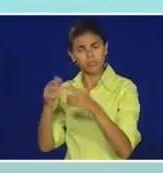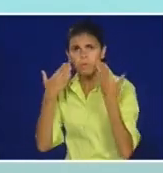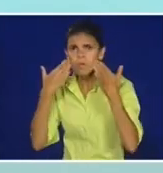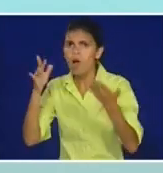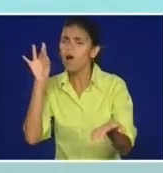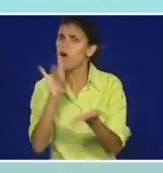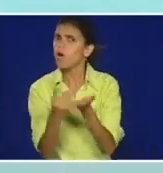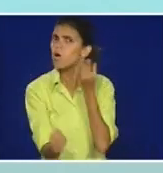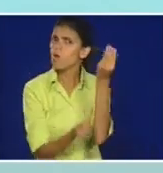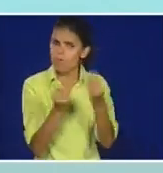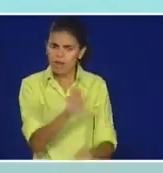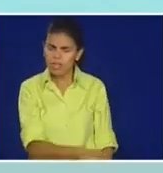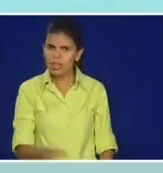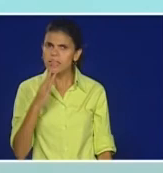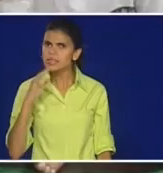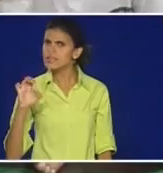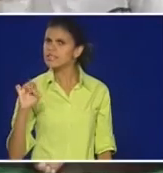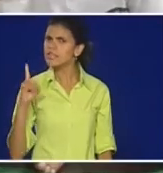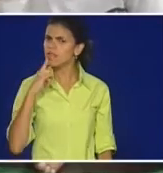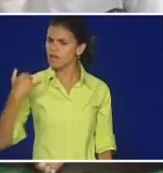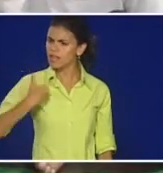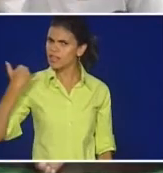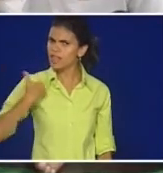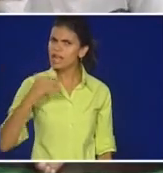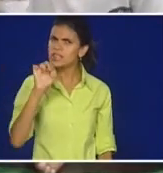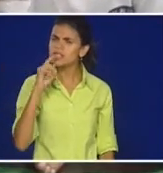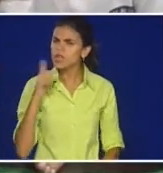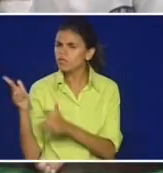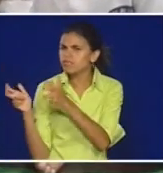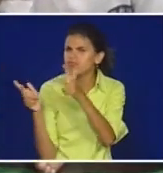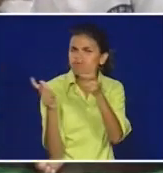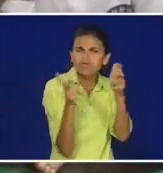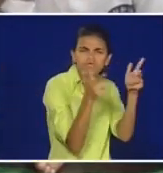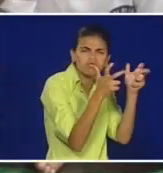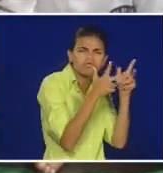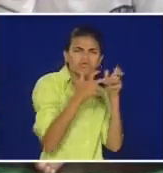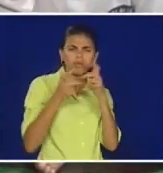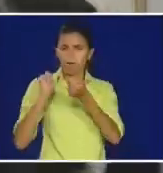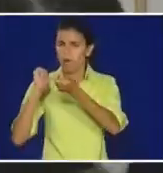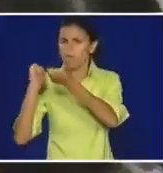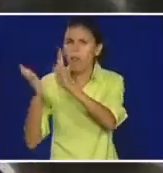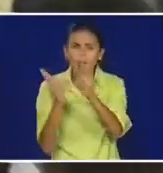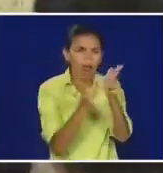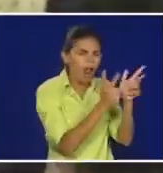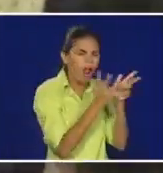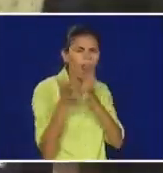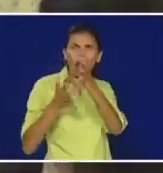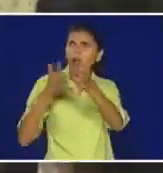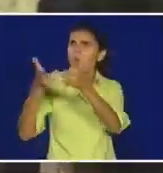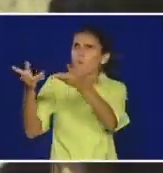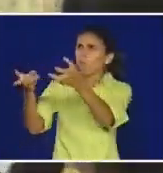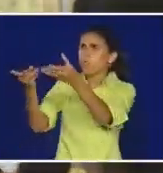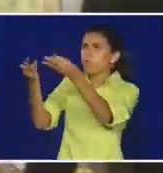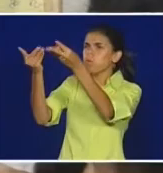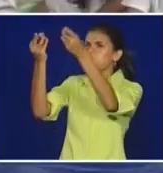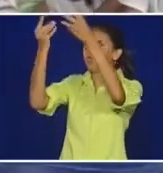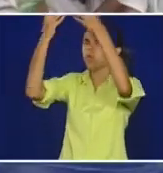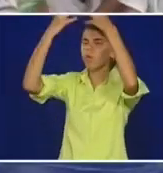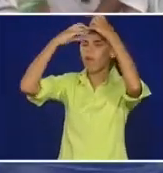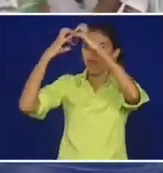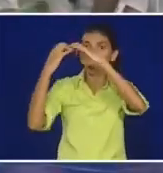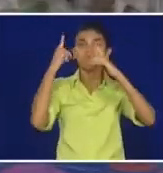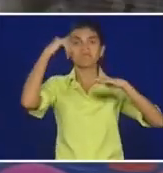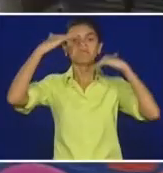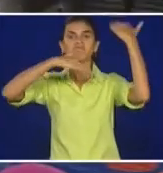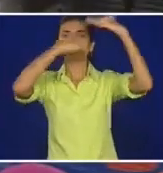apresentado na história, mostra como a criança, quanto mais cedo isso for usado com a criança, quanto mais cedo ela tiver acesso a Libras, mais